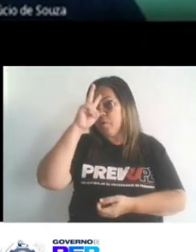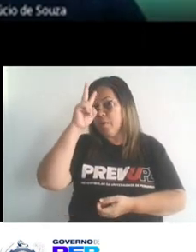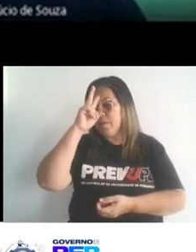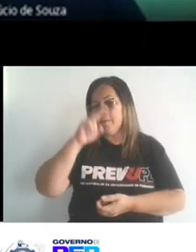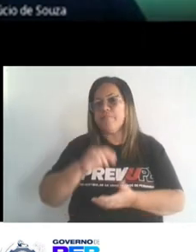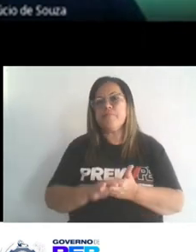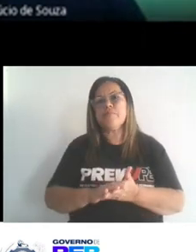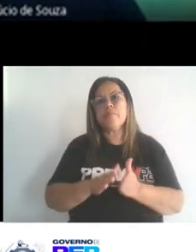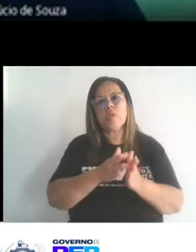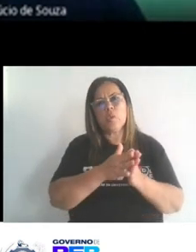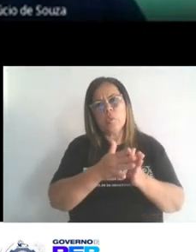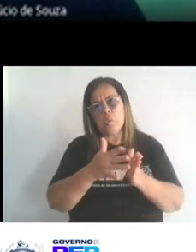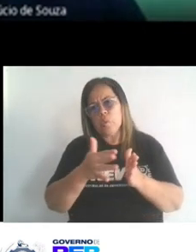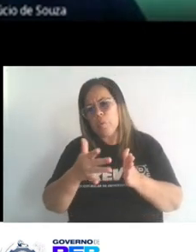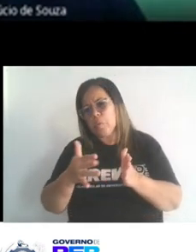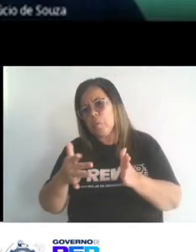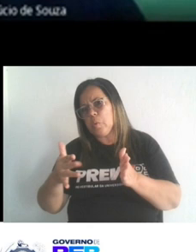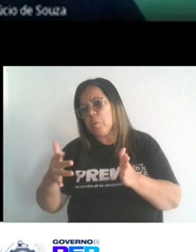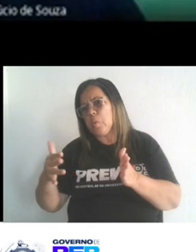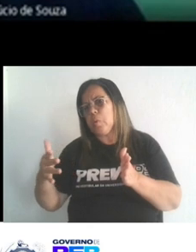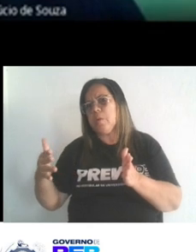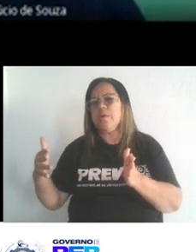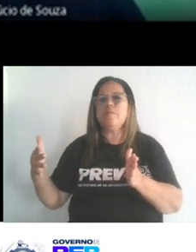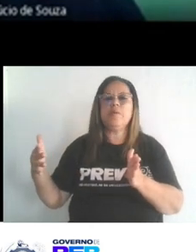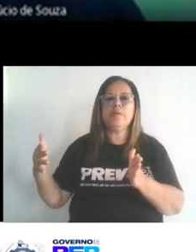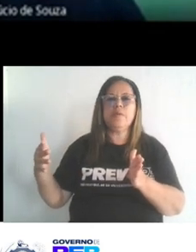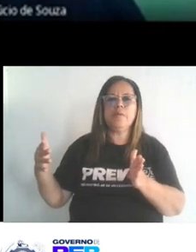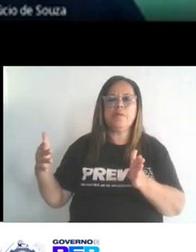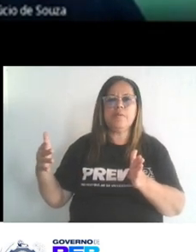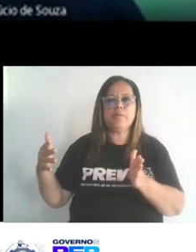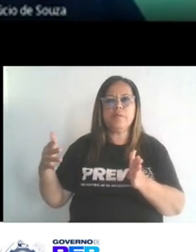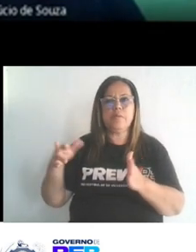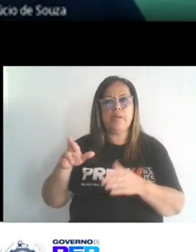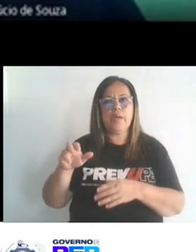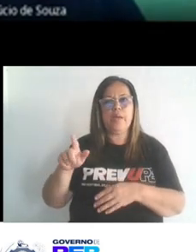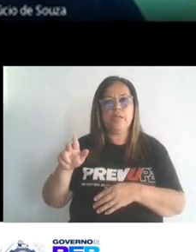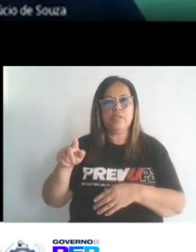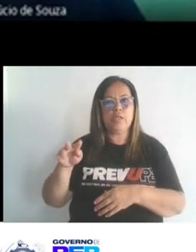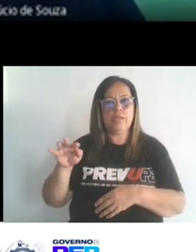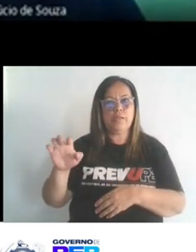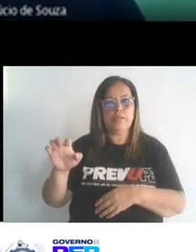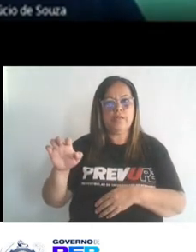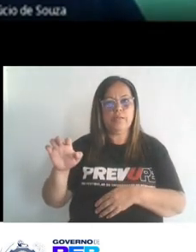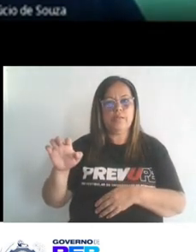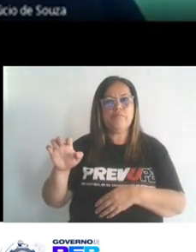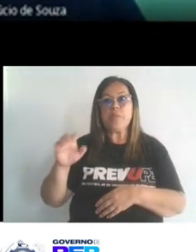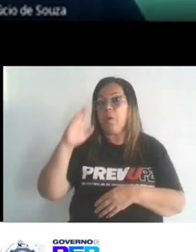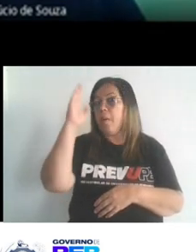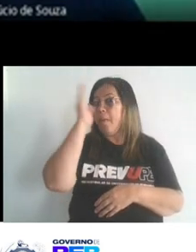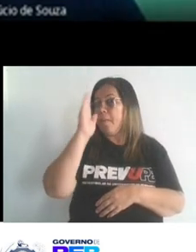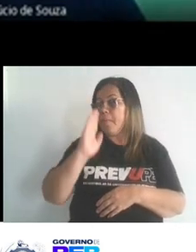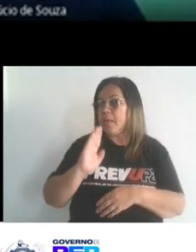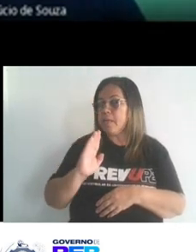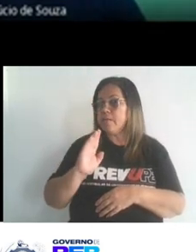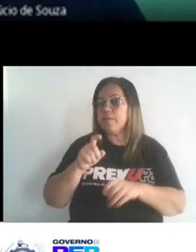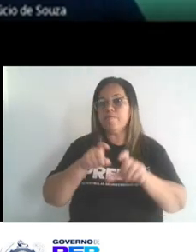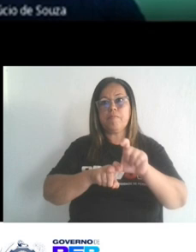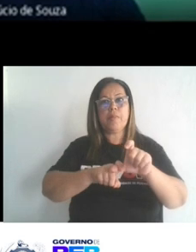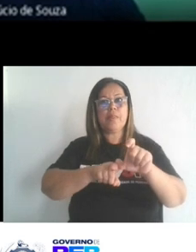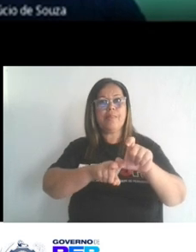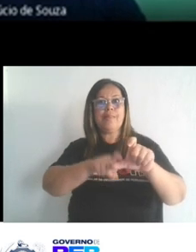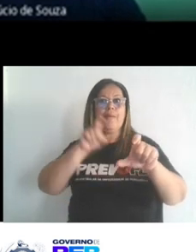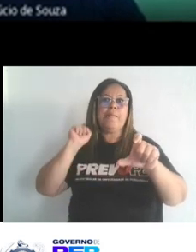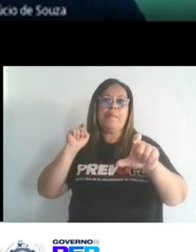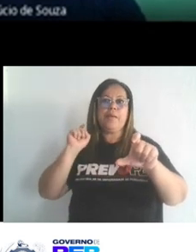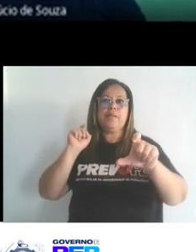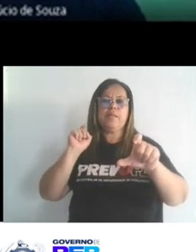todo o período regencial falamos aí do período regencial Brasil independente aí